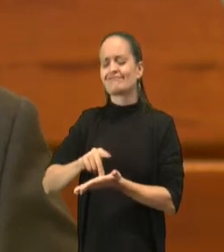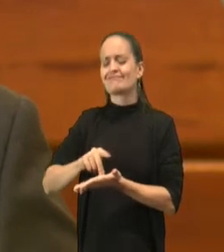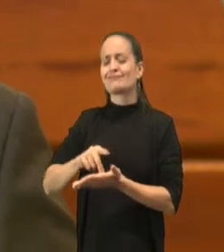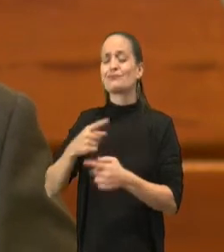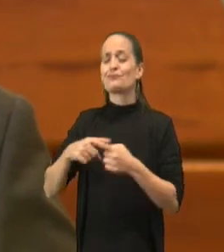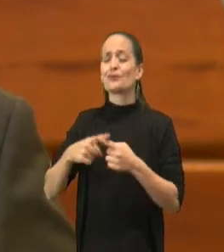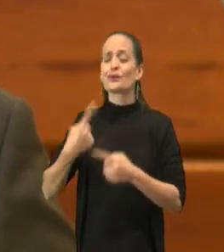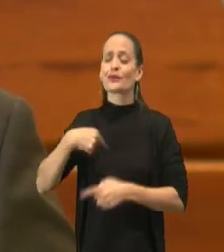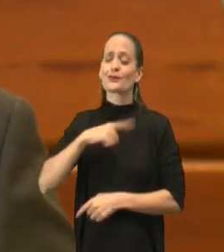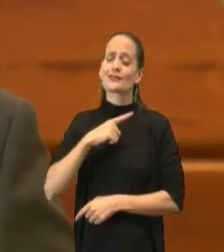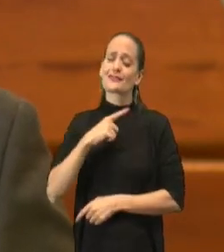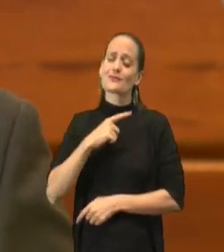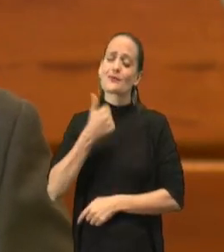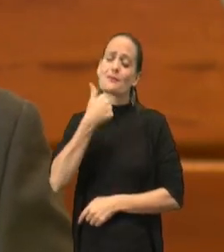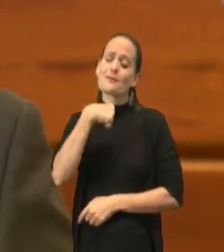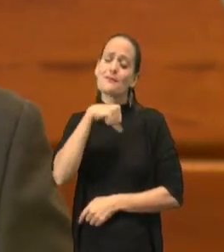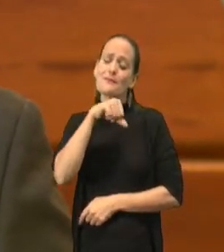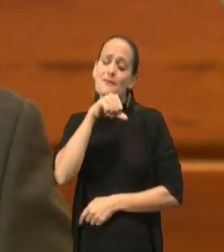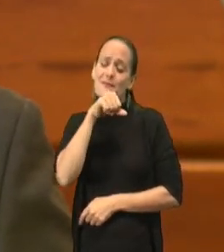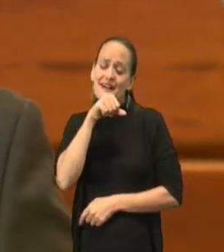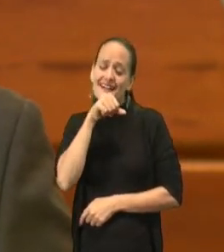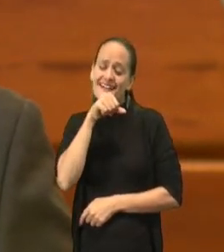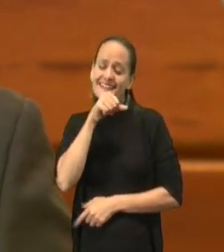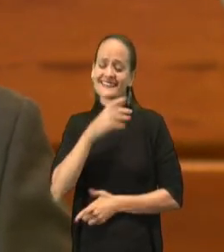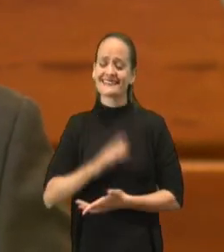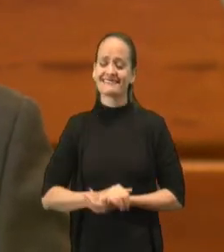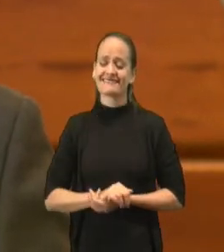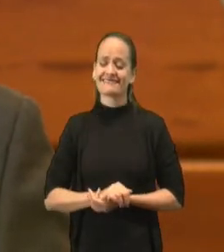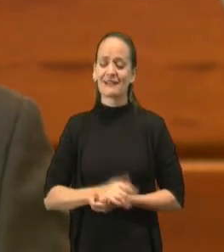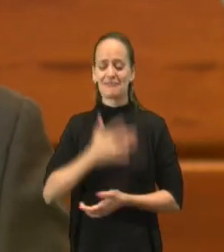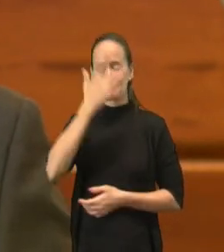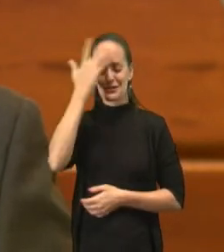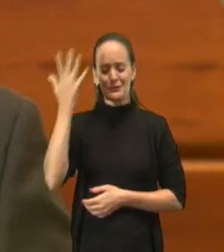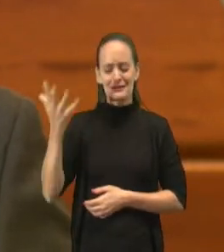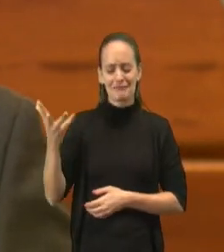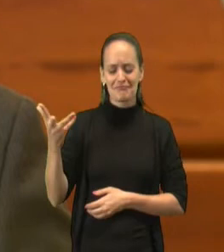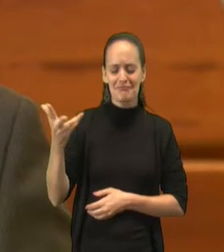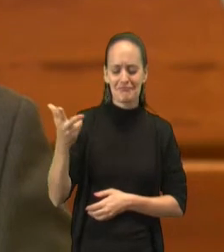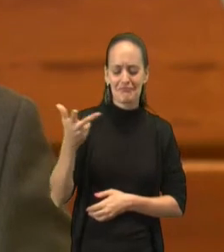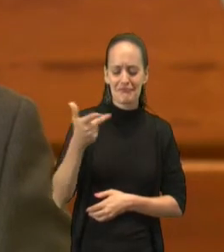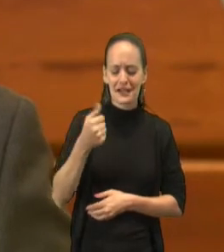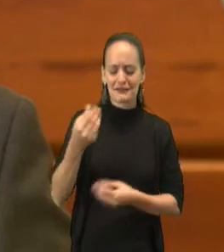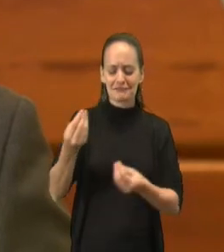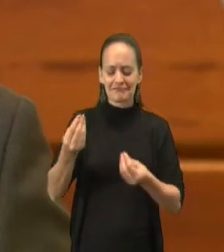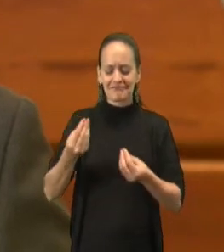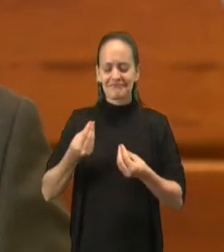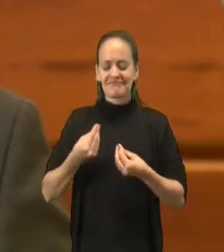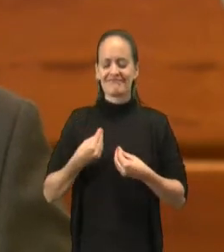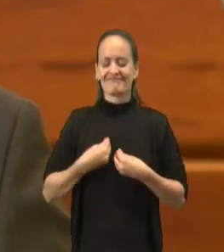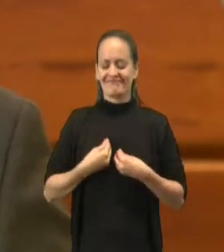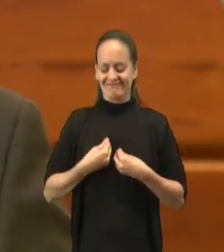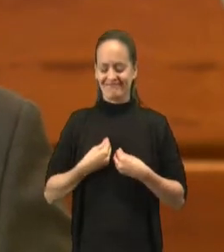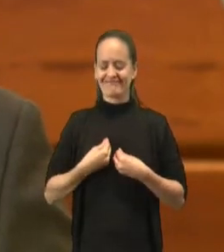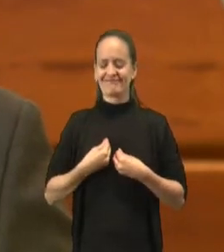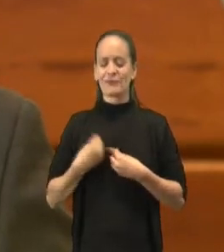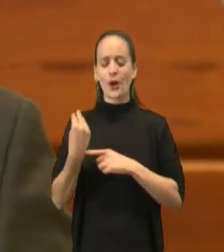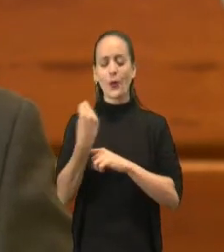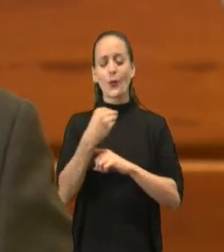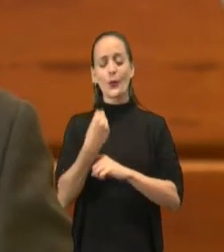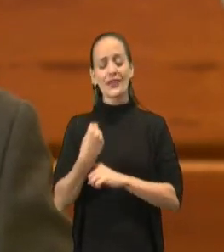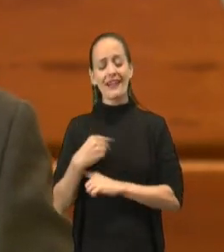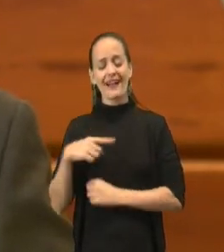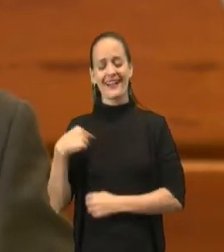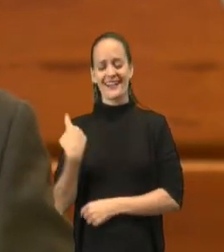mães, Senhor Deus. Estes seres maravilhosos, Senhor Deus, que o Senhor colocou aqui na terra para cuidar de nós